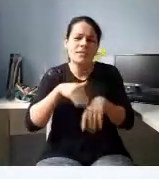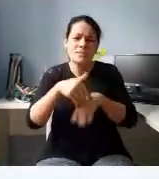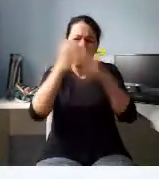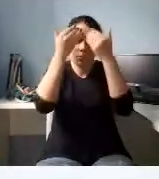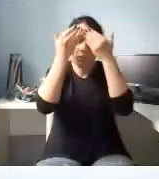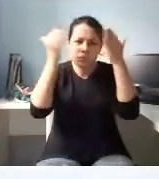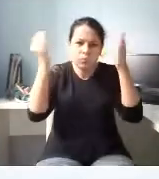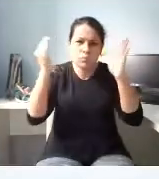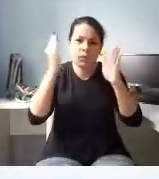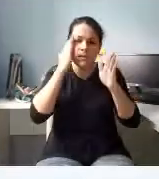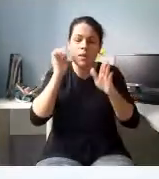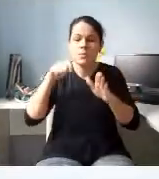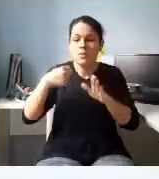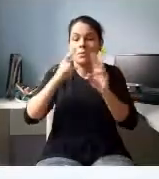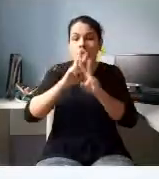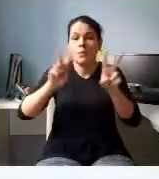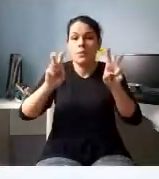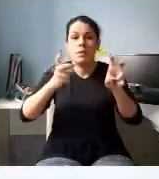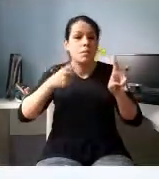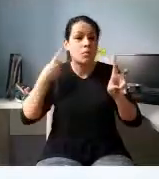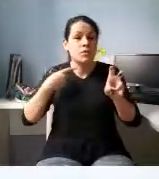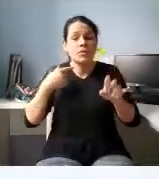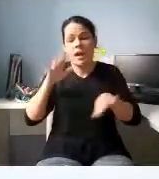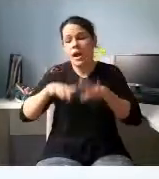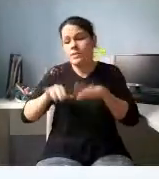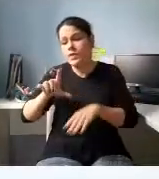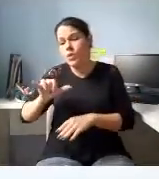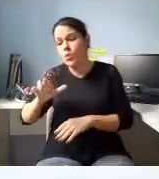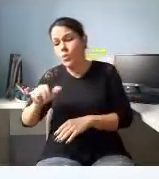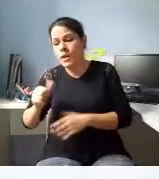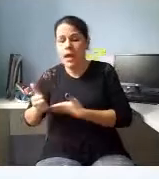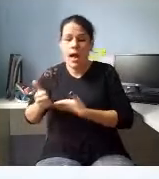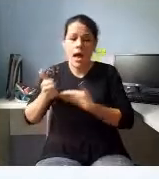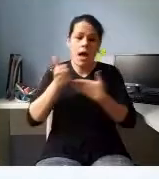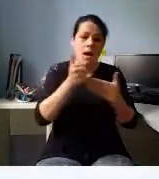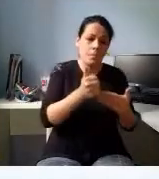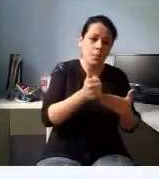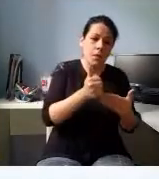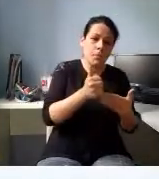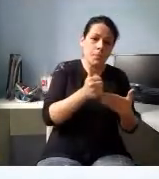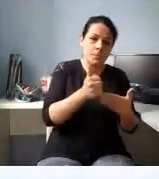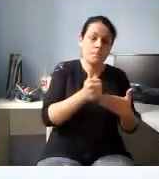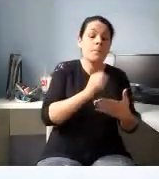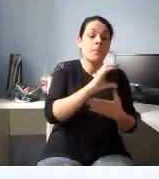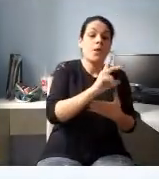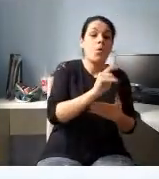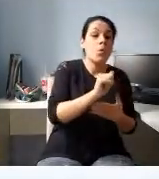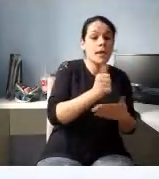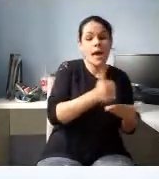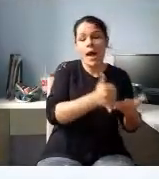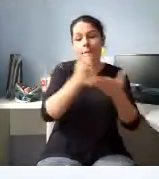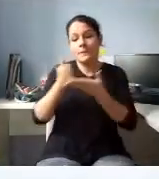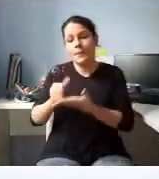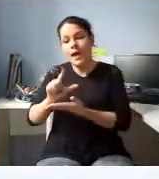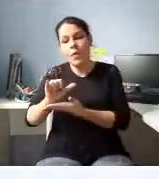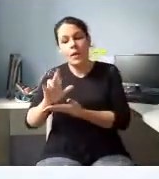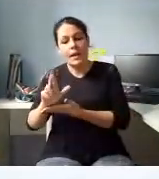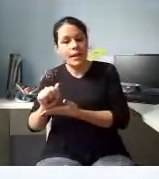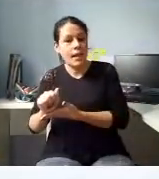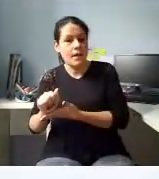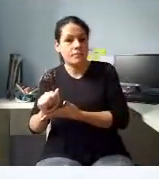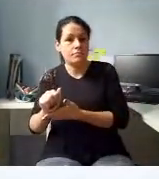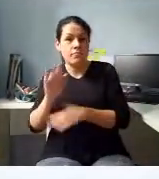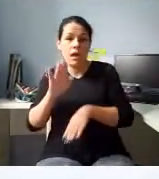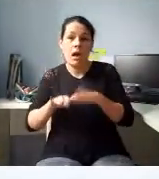em relação à política, vai ver que às vezes o Arthur Lira apoiar o Eduardo Cunha apoiar Arthur Lira pode ser um benefício para o